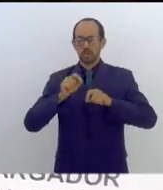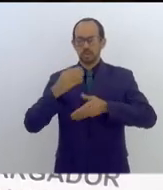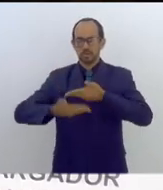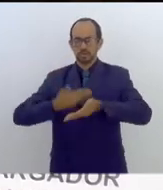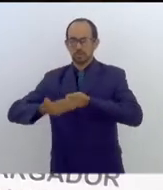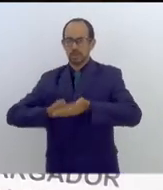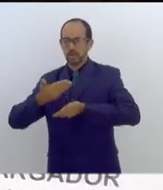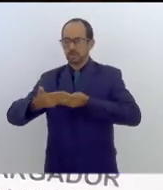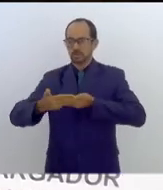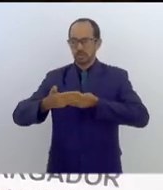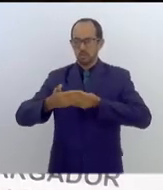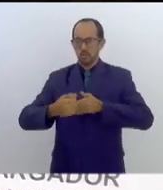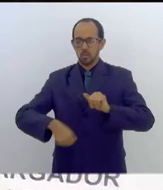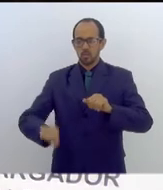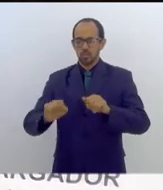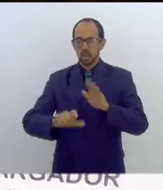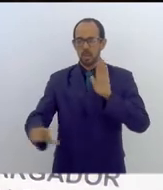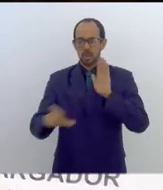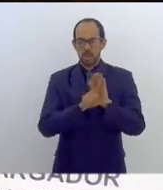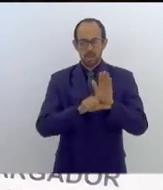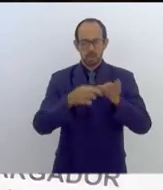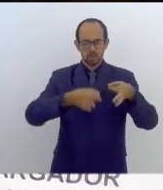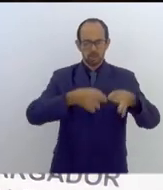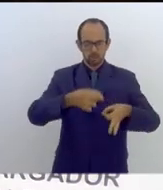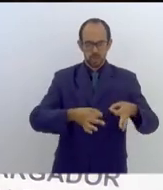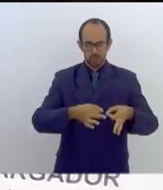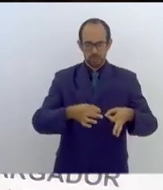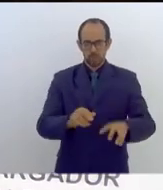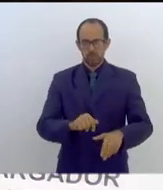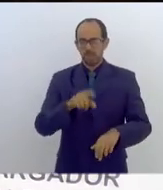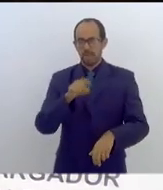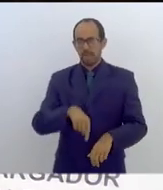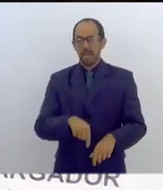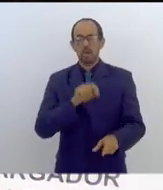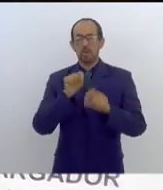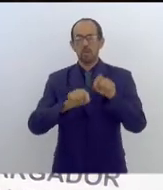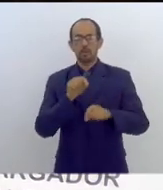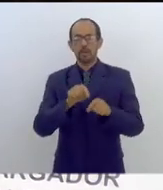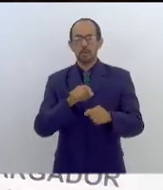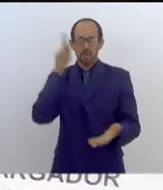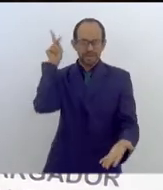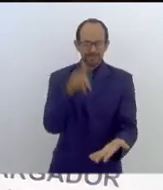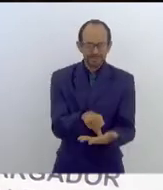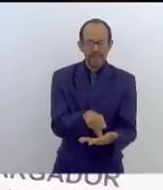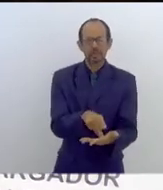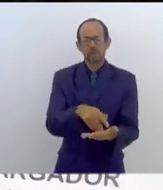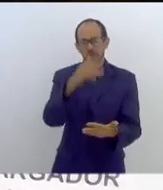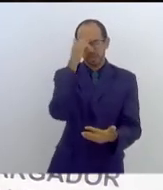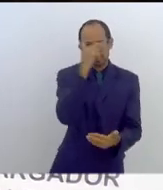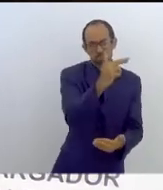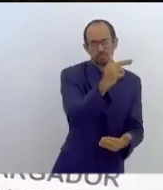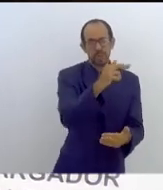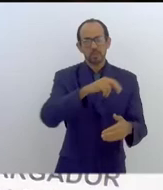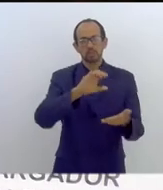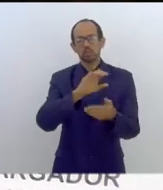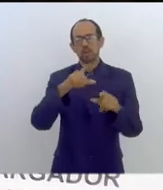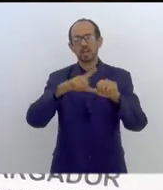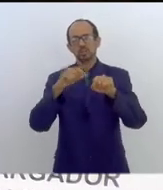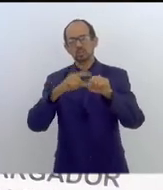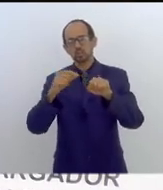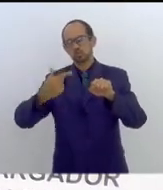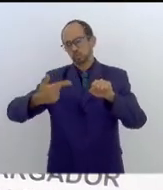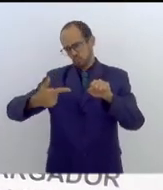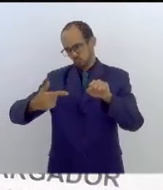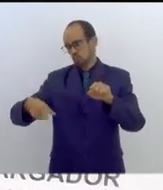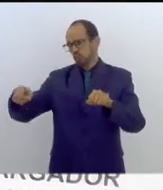né legislativo judiciário né é o exato cumprimento do artigo segundo da Constituição e vossa